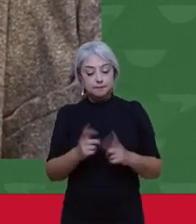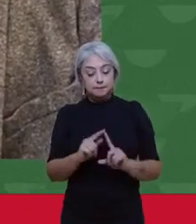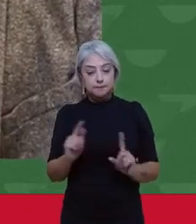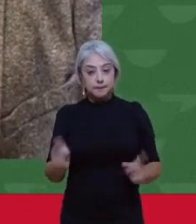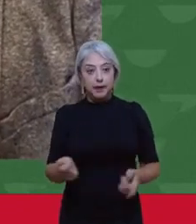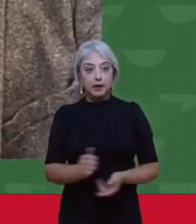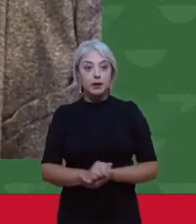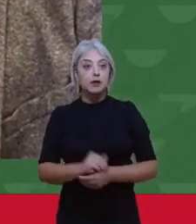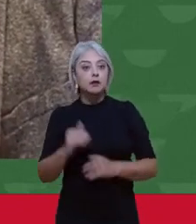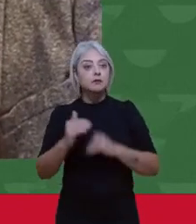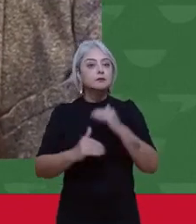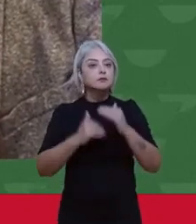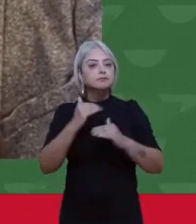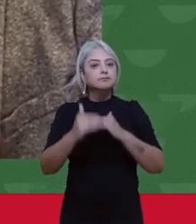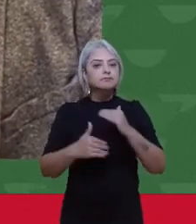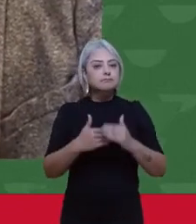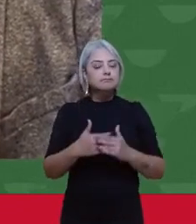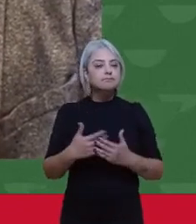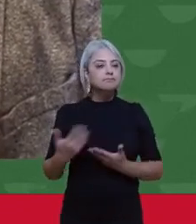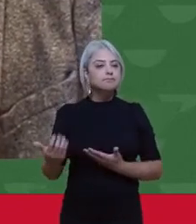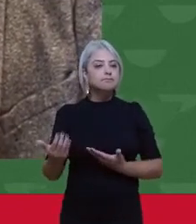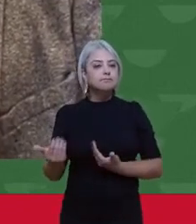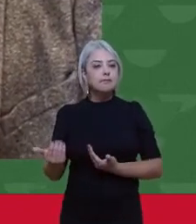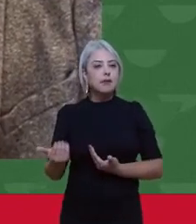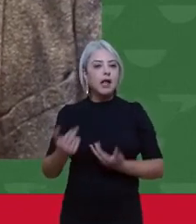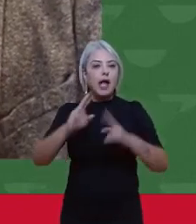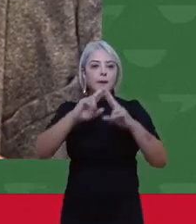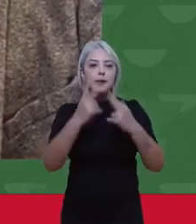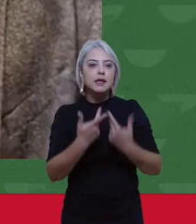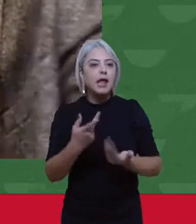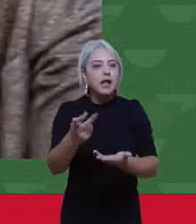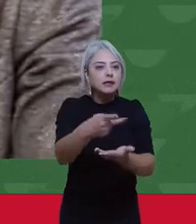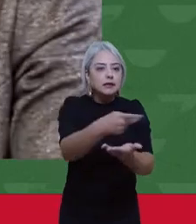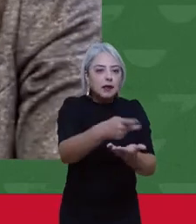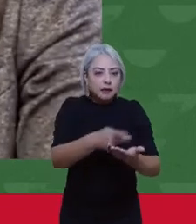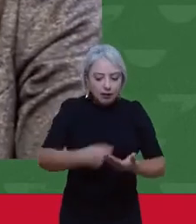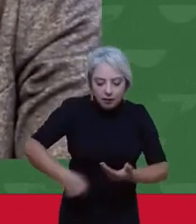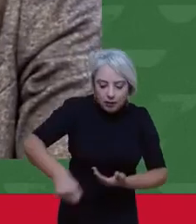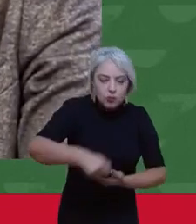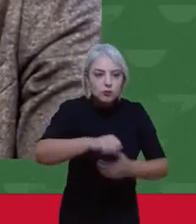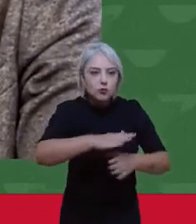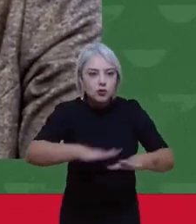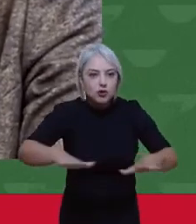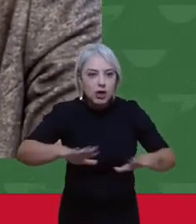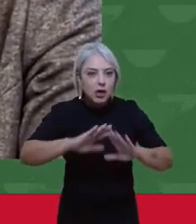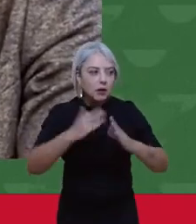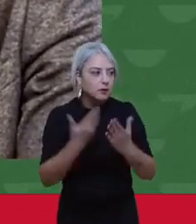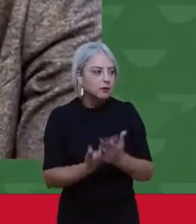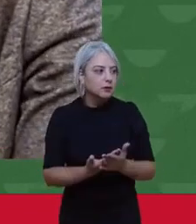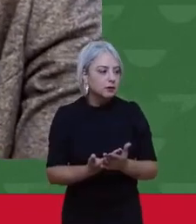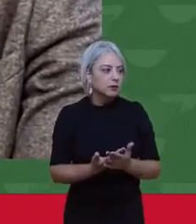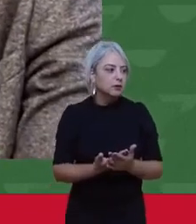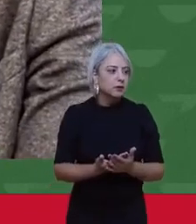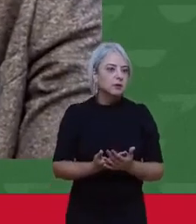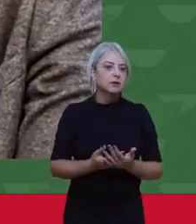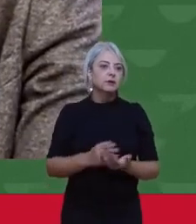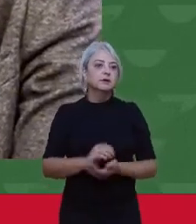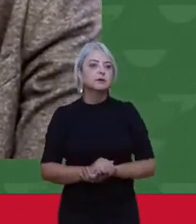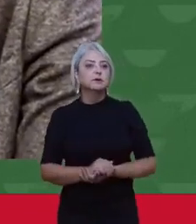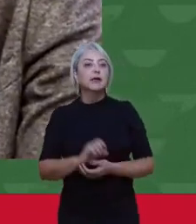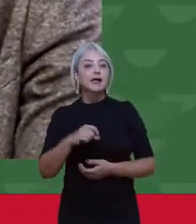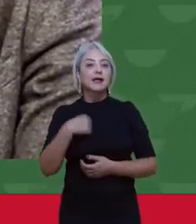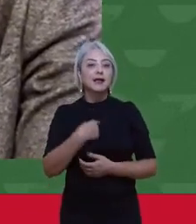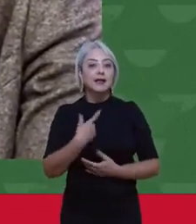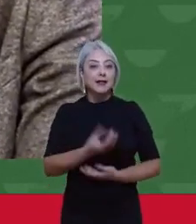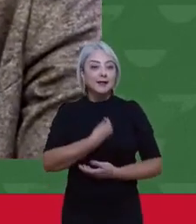eu desenvolvi muito cedo a habilidade de desenhar. Eu desenhava no chão de casa, no chão do quintal e tal. E com